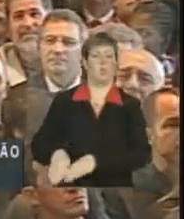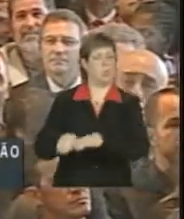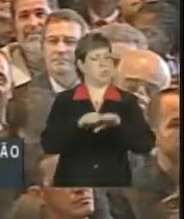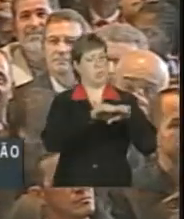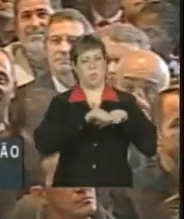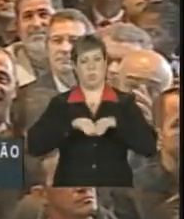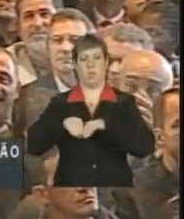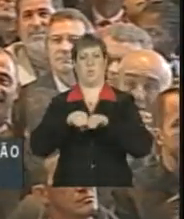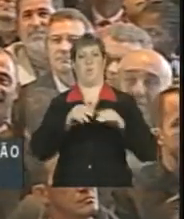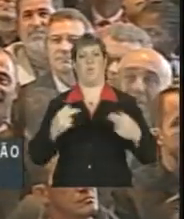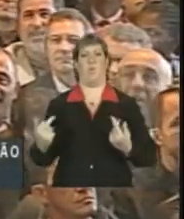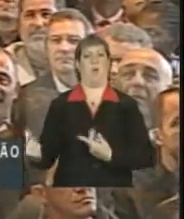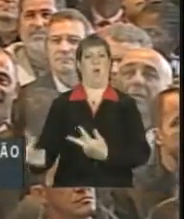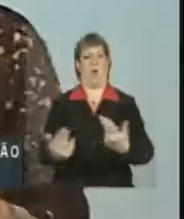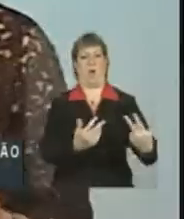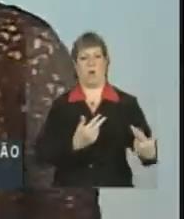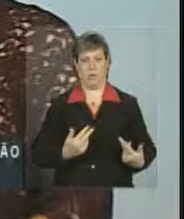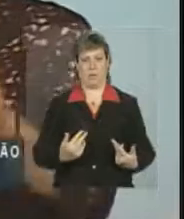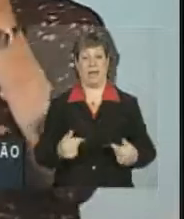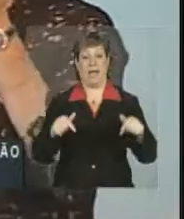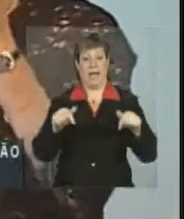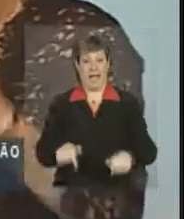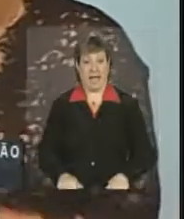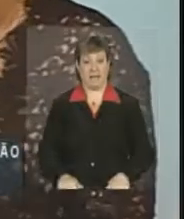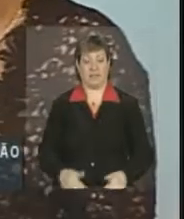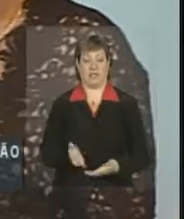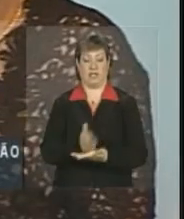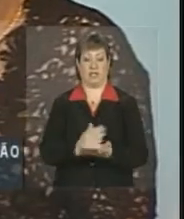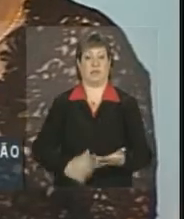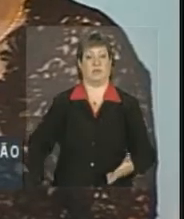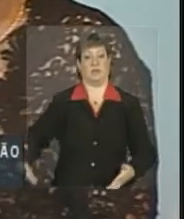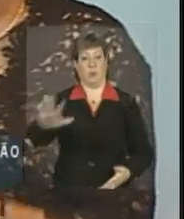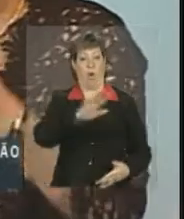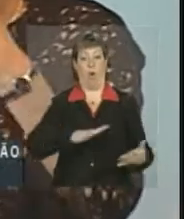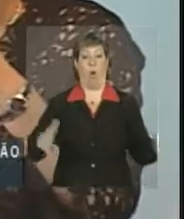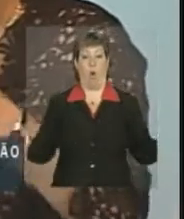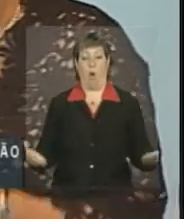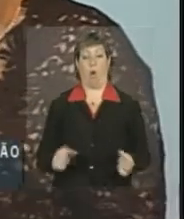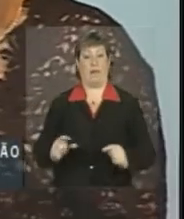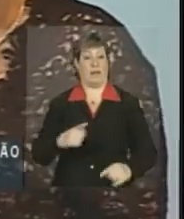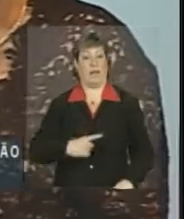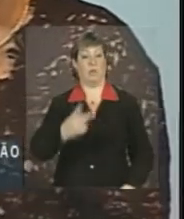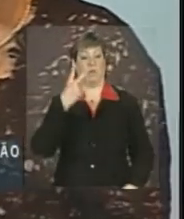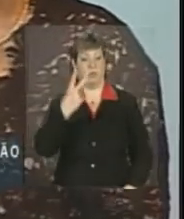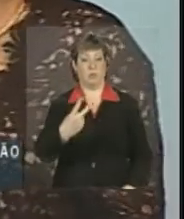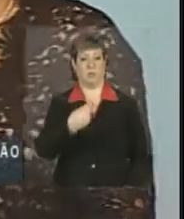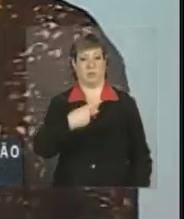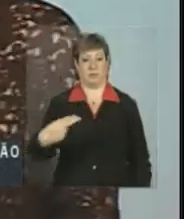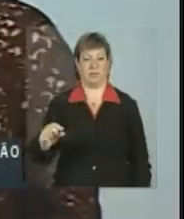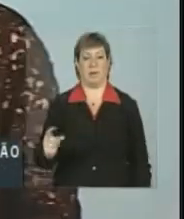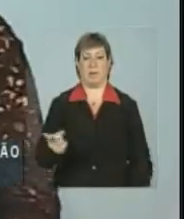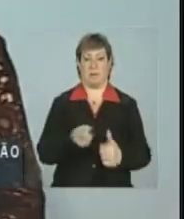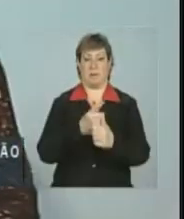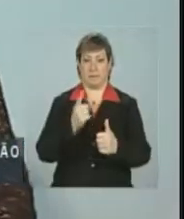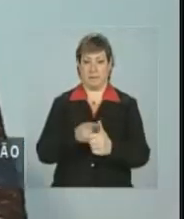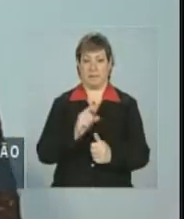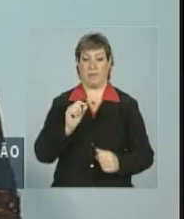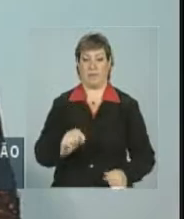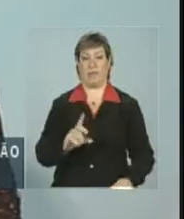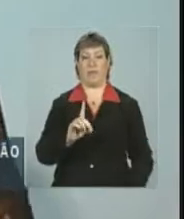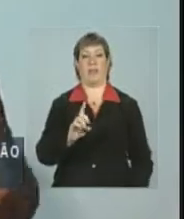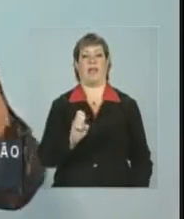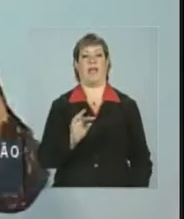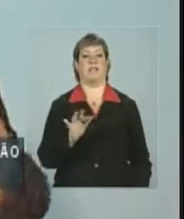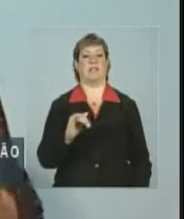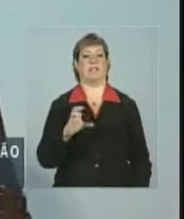hoje, ela leva em conta duas características. A primeira característica é o